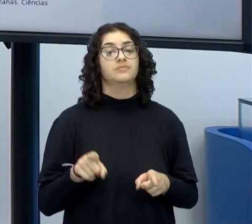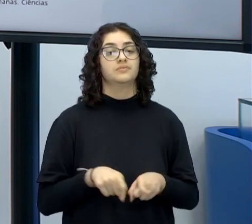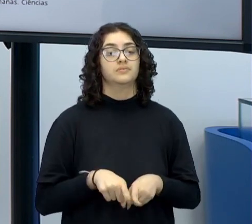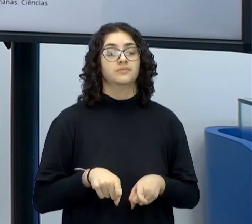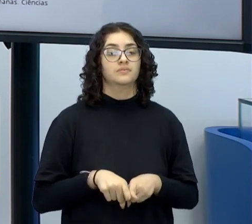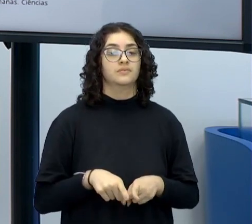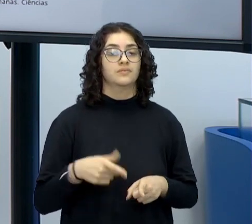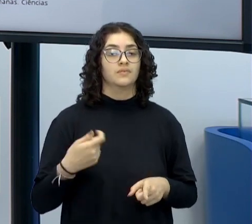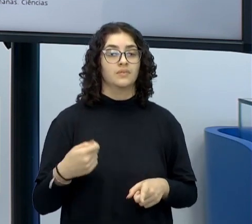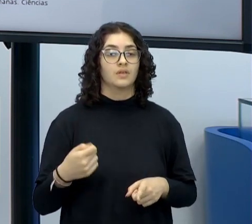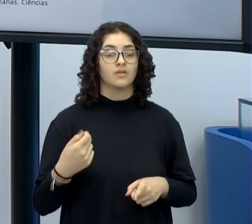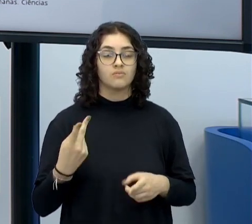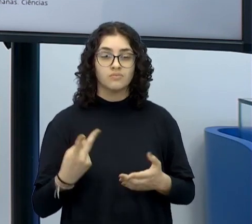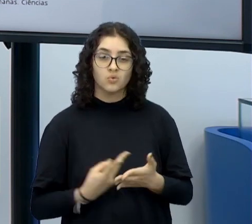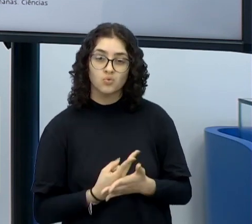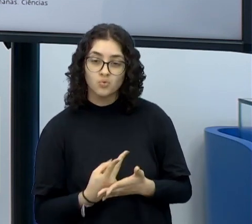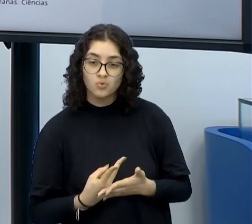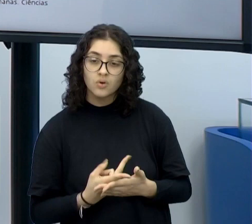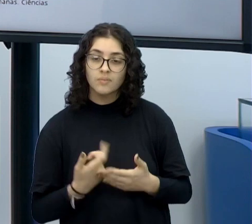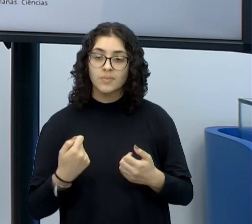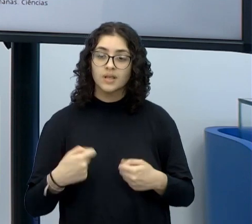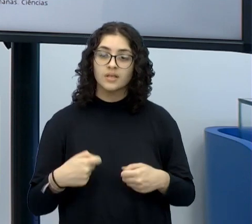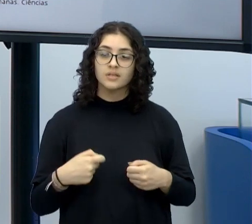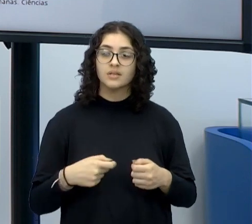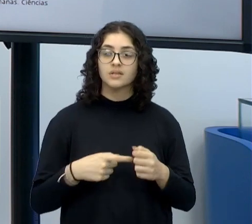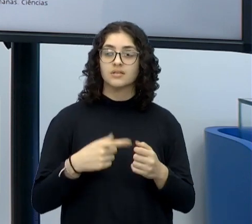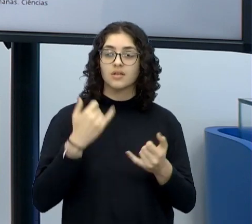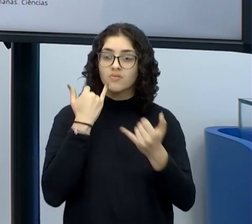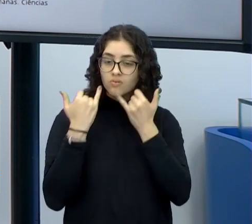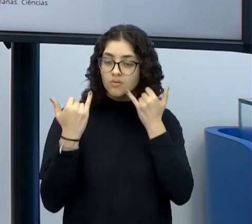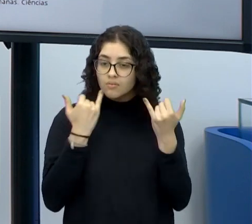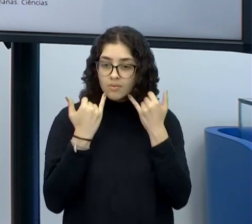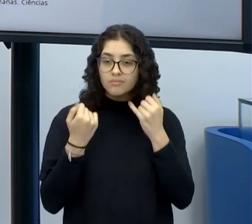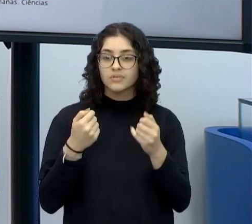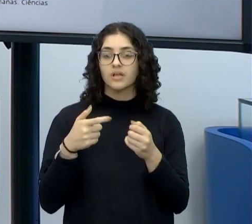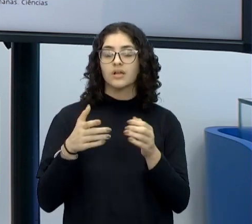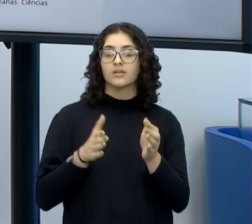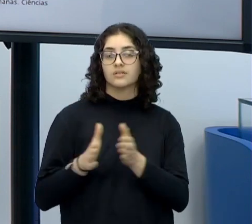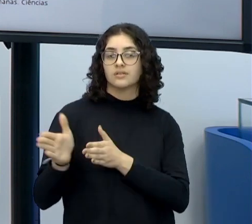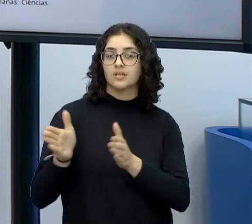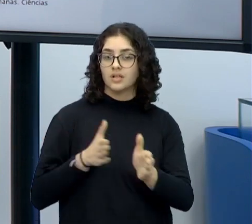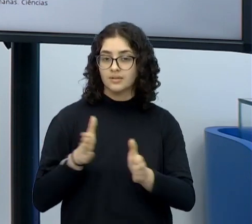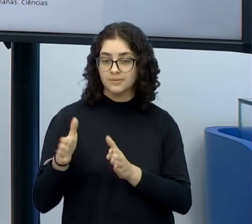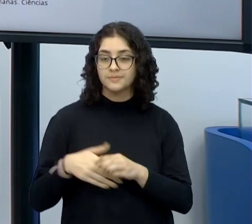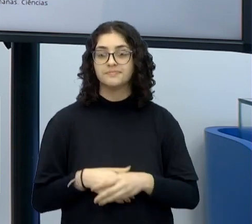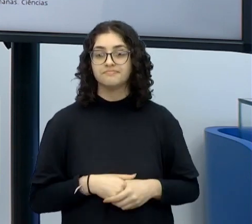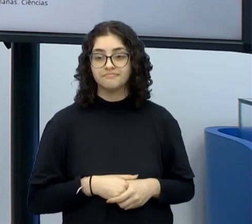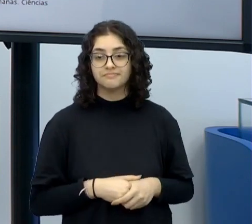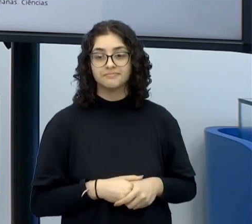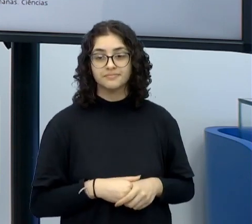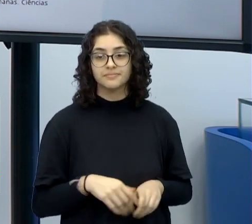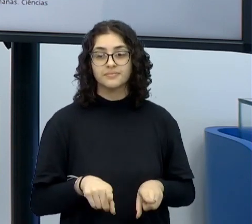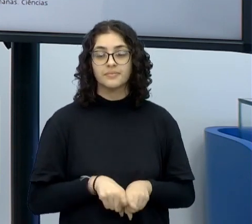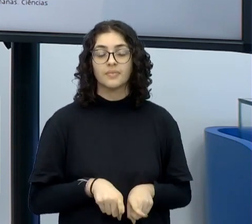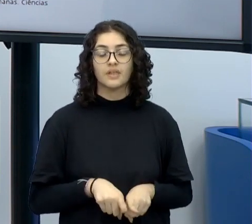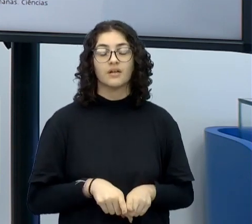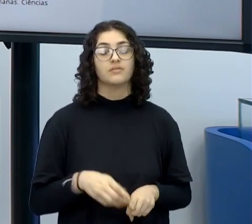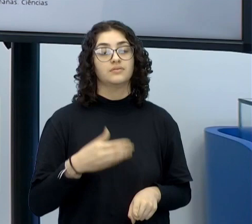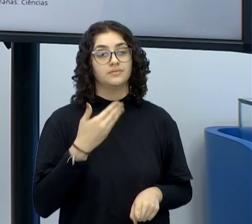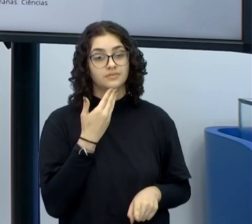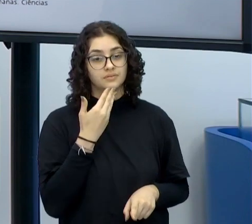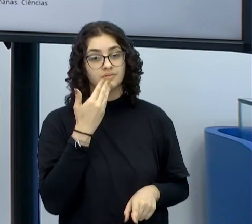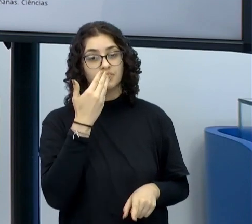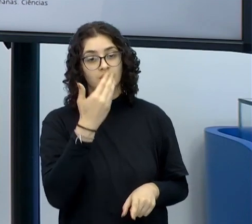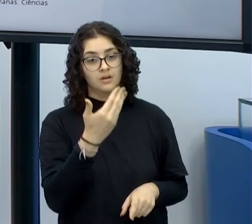do dever de buscar. Precisamos dessas informações, né? Então, acesso para saber e também para reivindicar